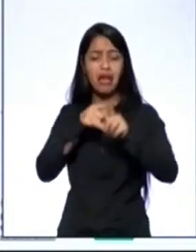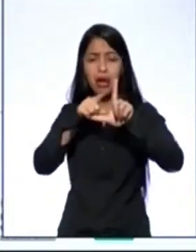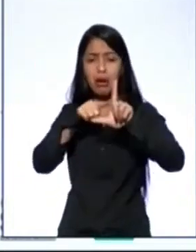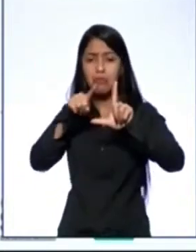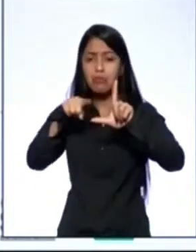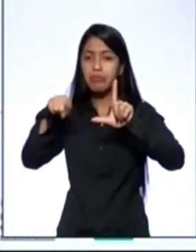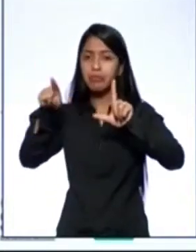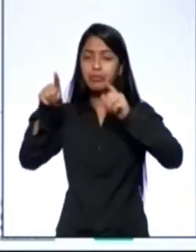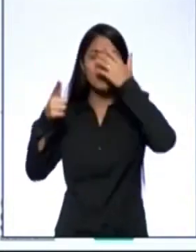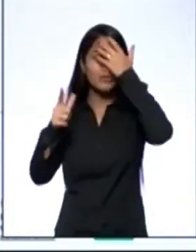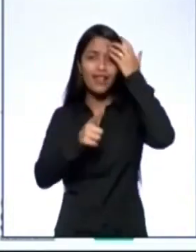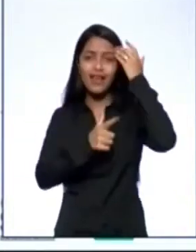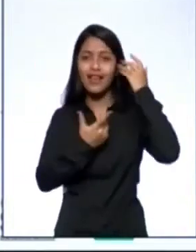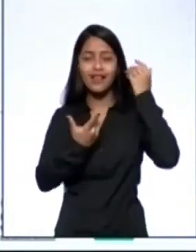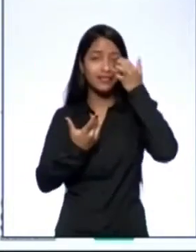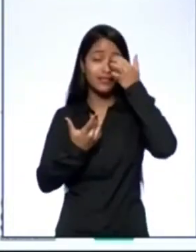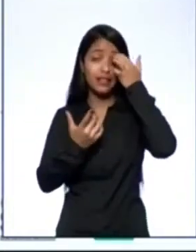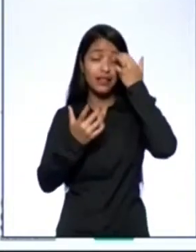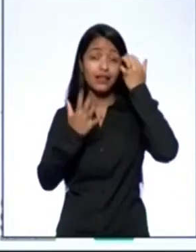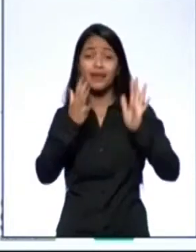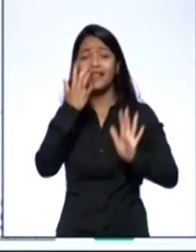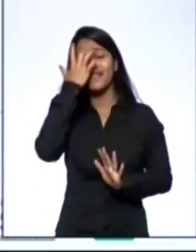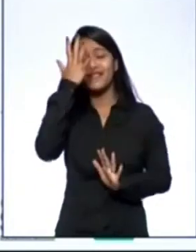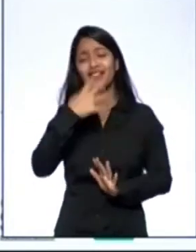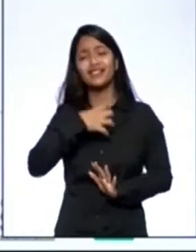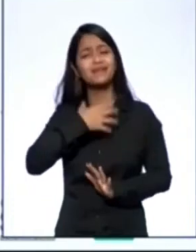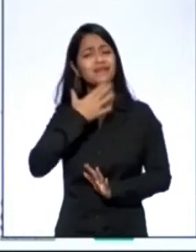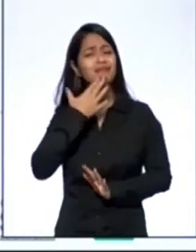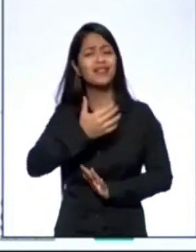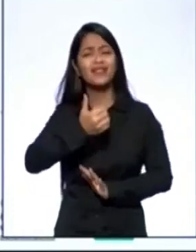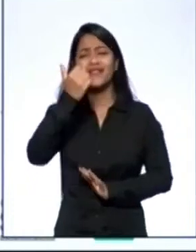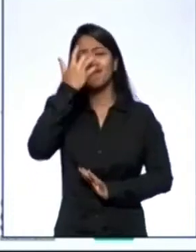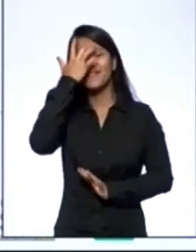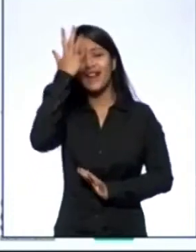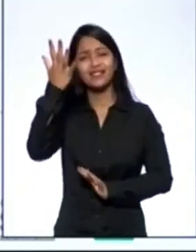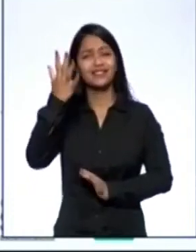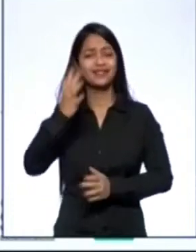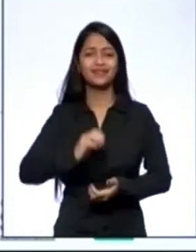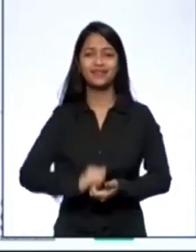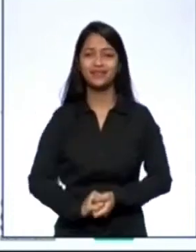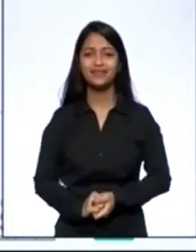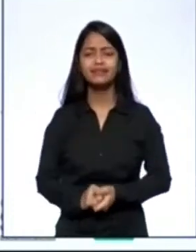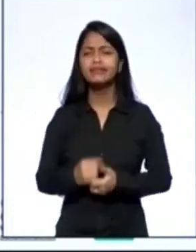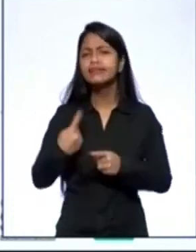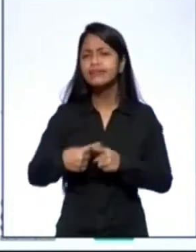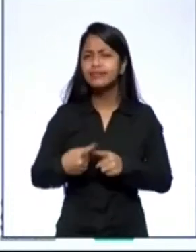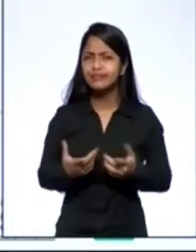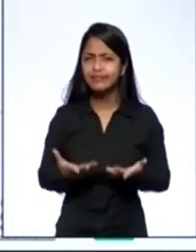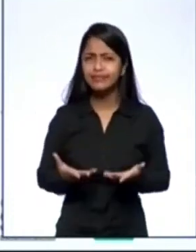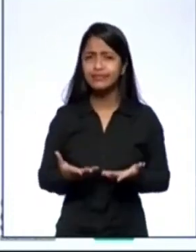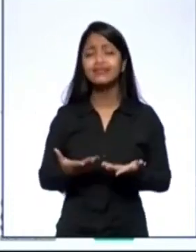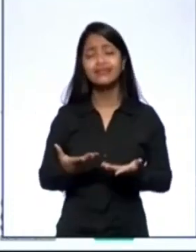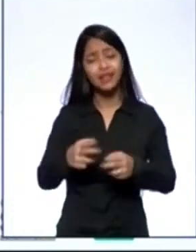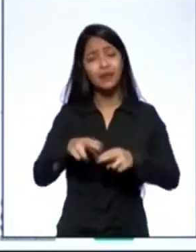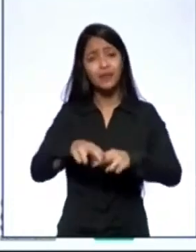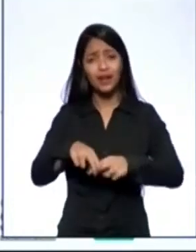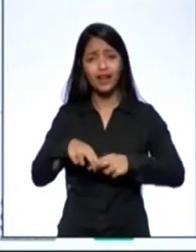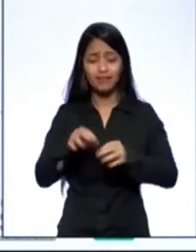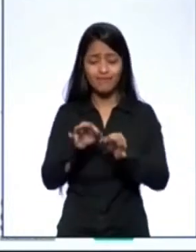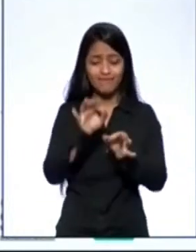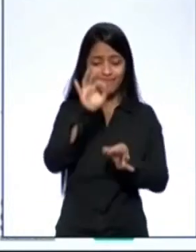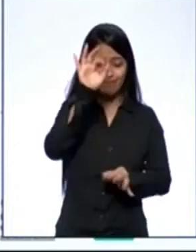ele não desenhe uma reta Mais fácil ainda é mais fácil ainda galera por quê Porque não tenho plano